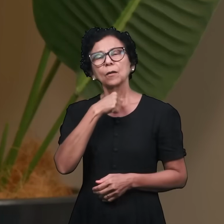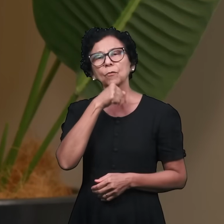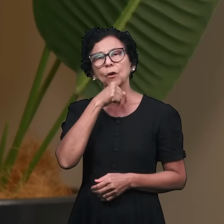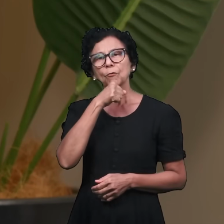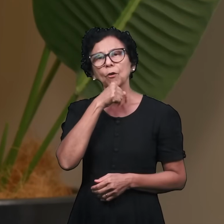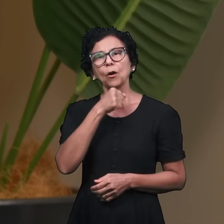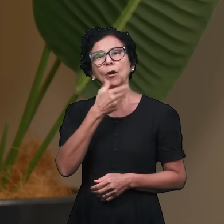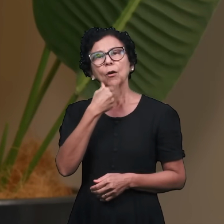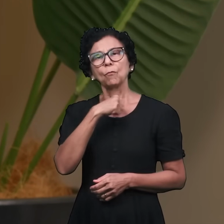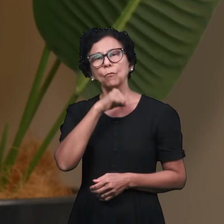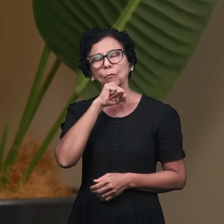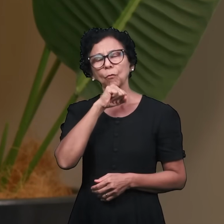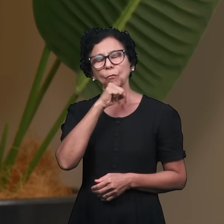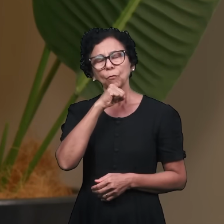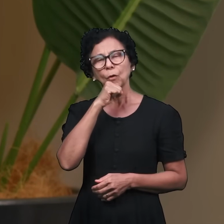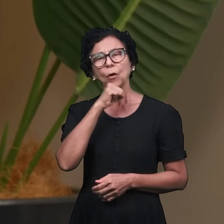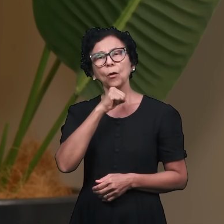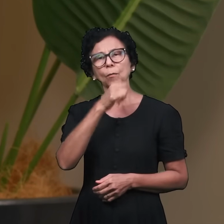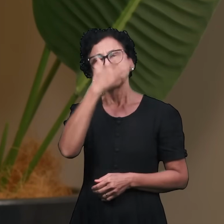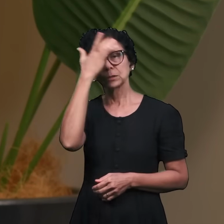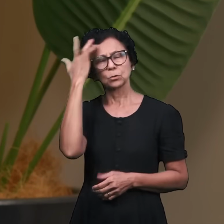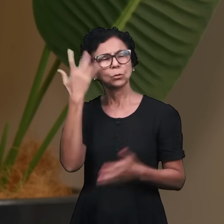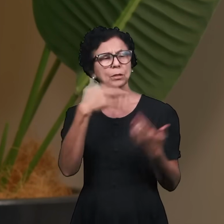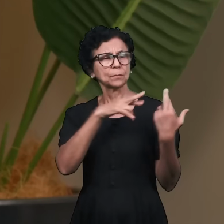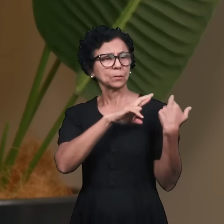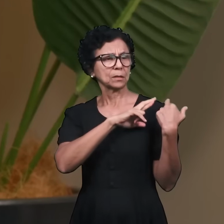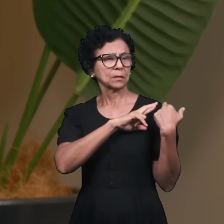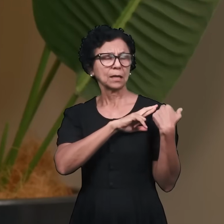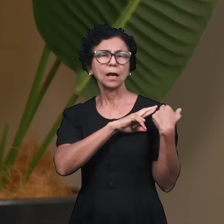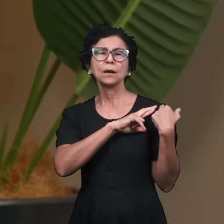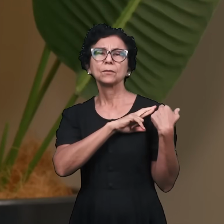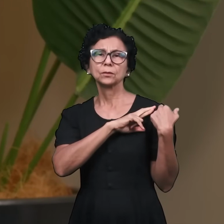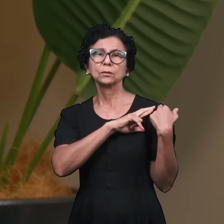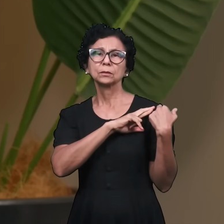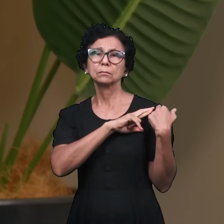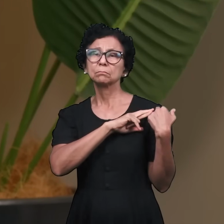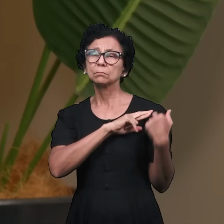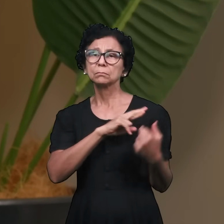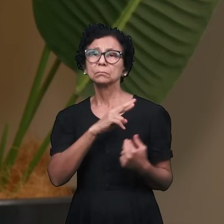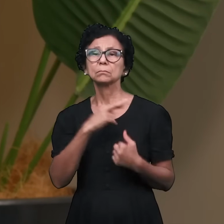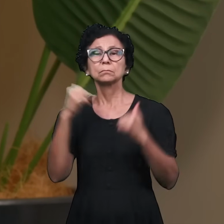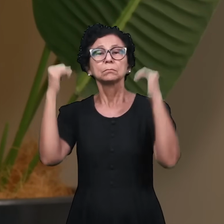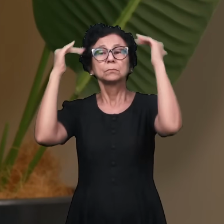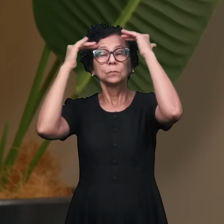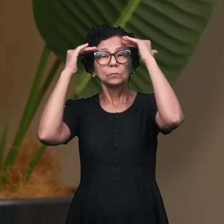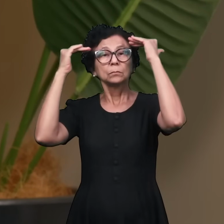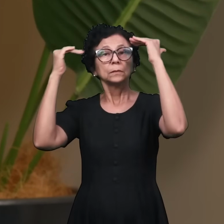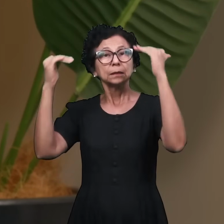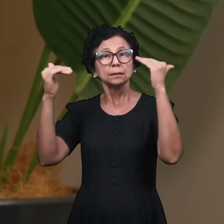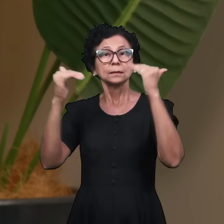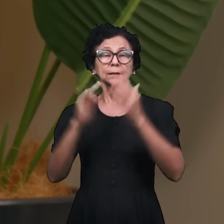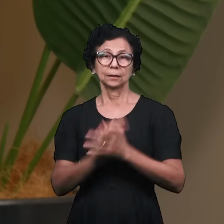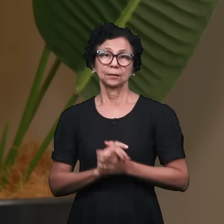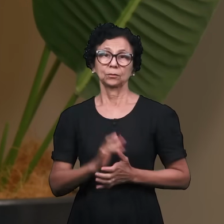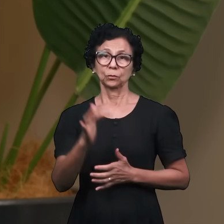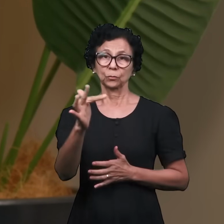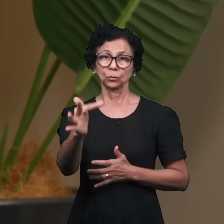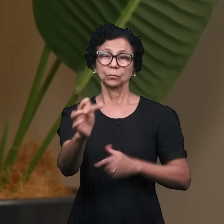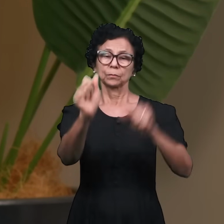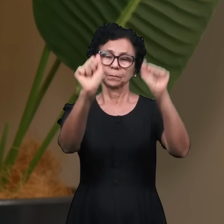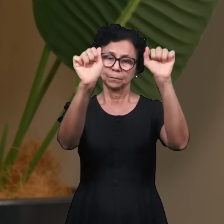tios, como responsáveis. E nessa obediência há bênçãos preparadas para o seu